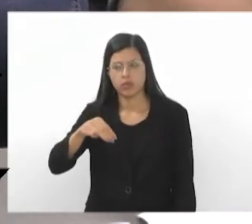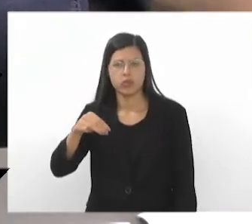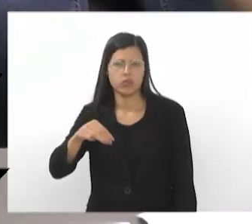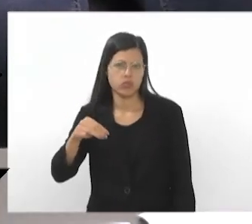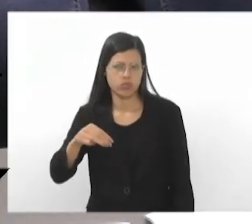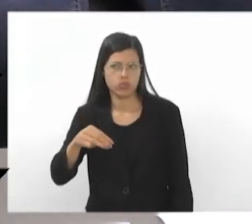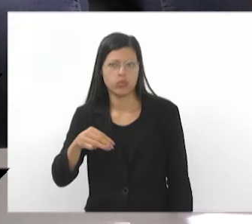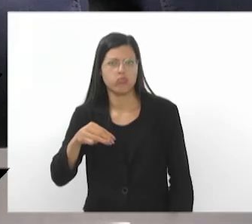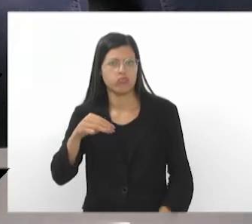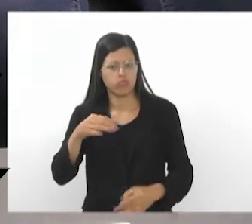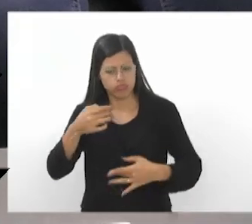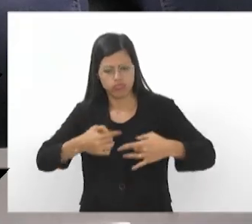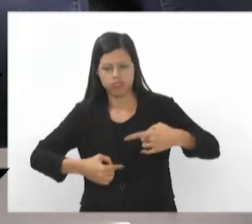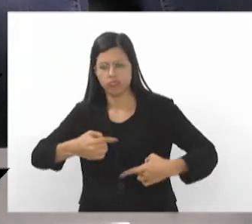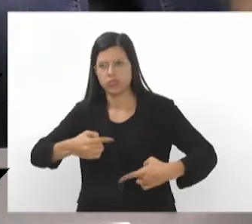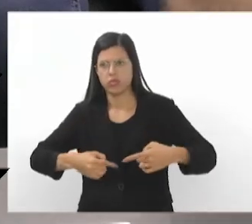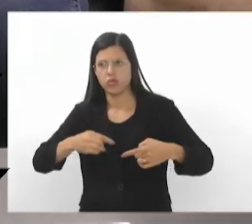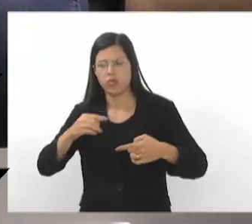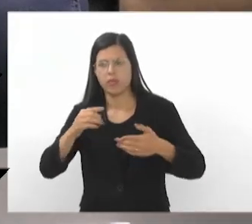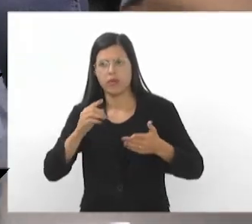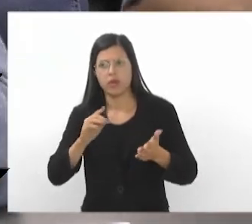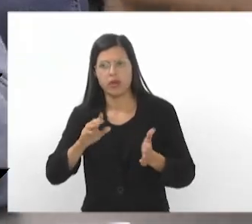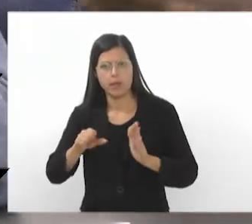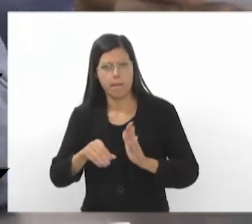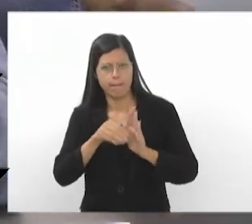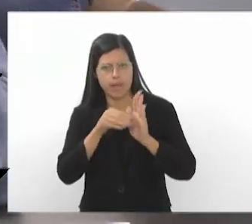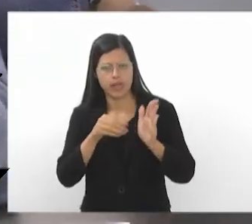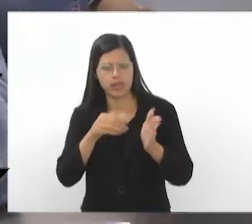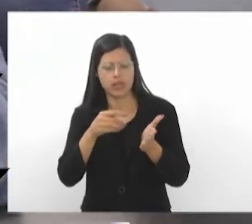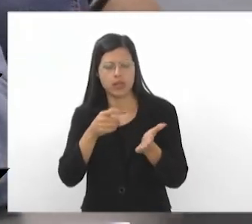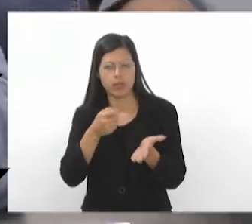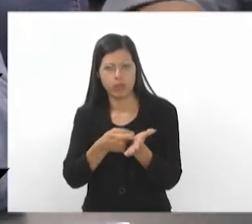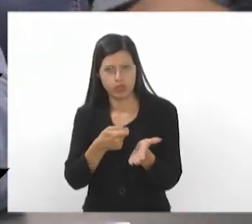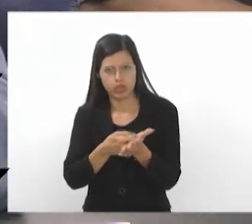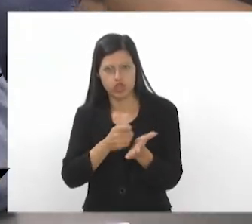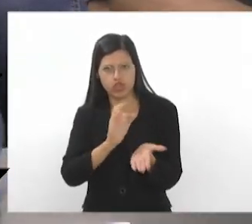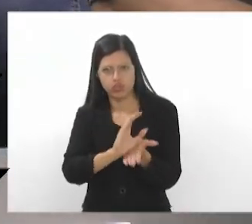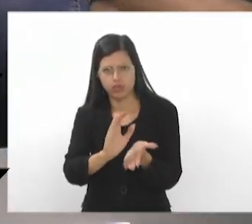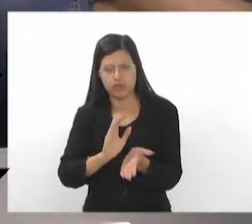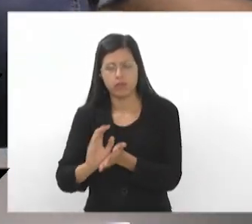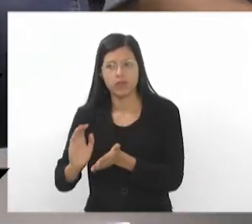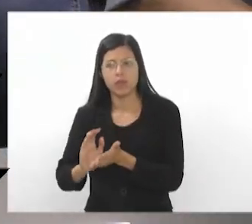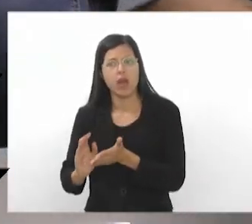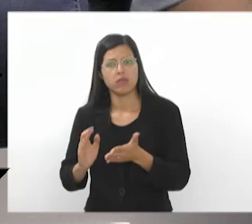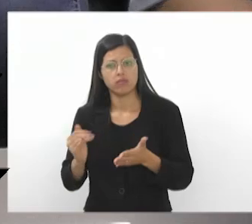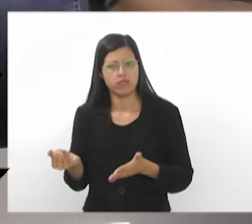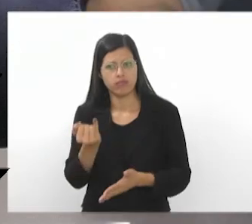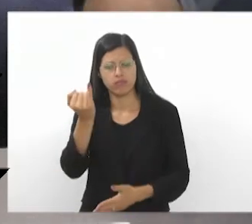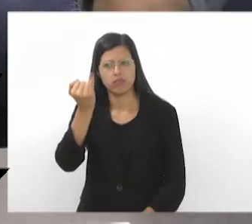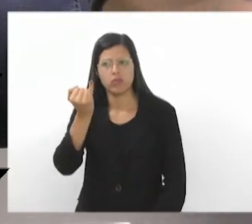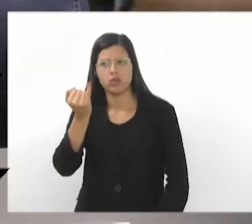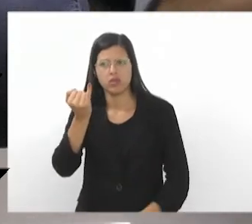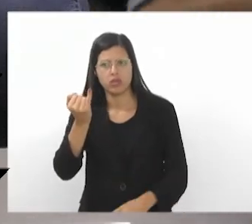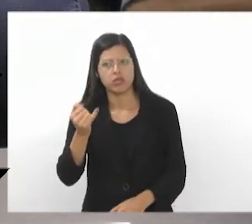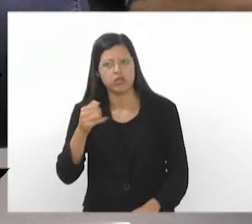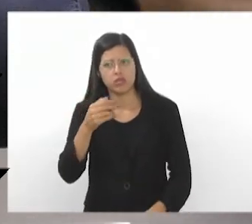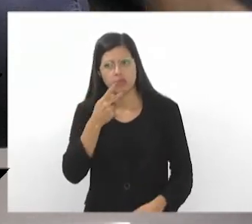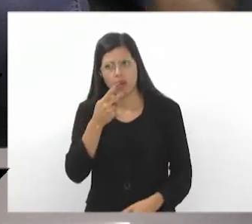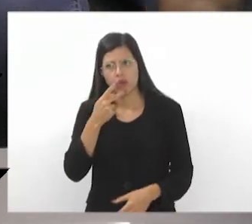emenda impositiva. Eu acho que seria um bom momento da gente afirmar o que a gente já votou sobre o assunto, que elas sejam